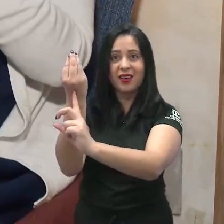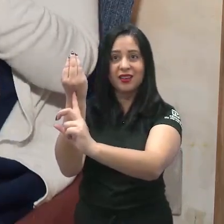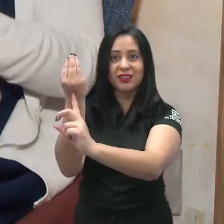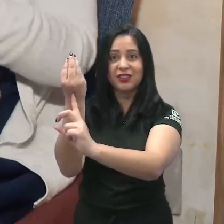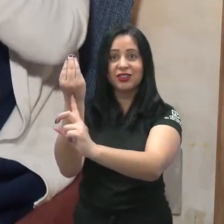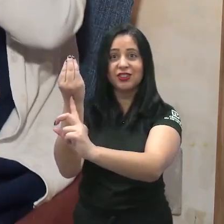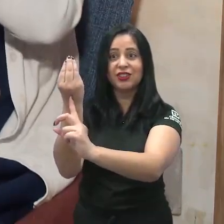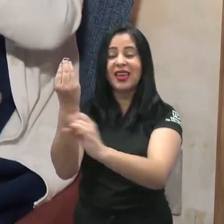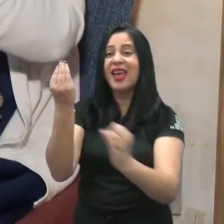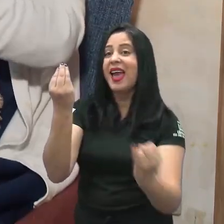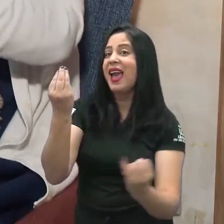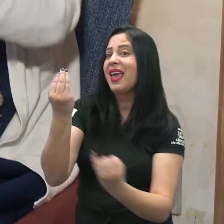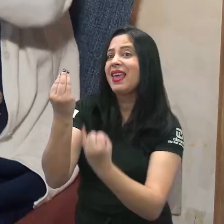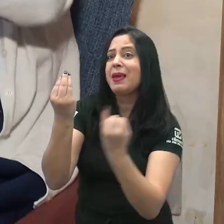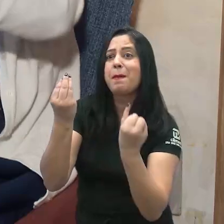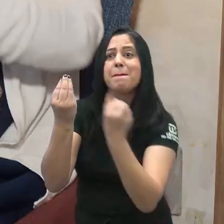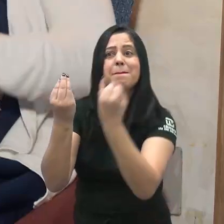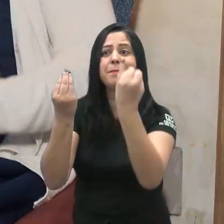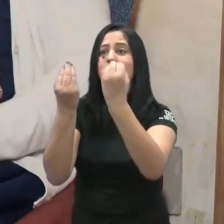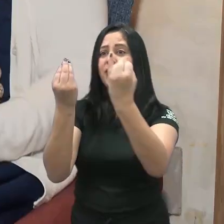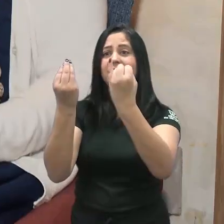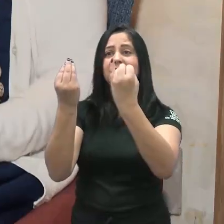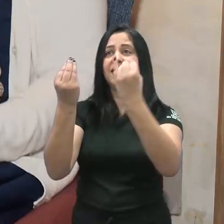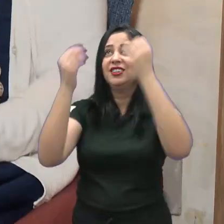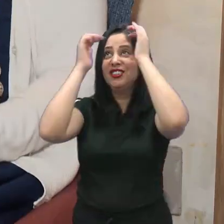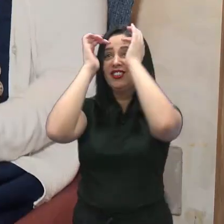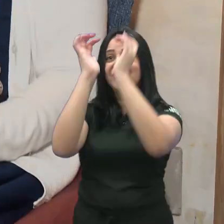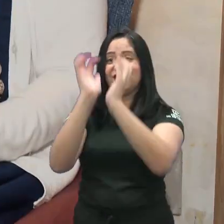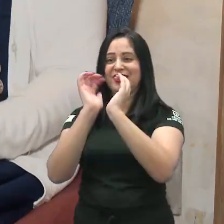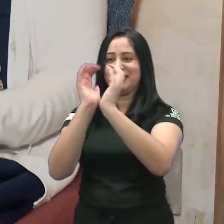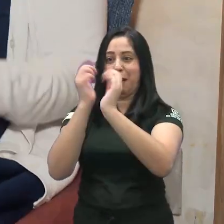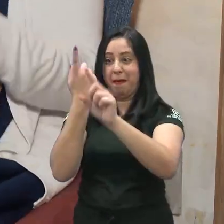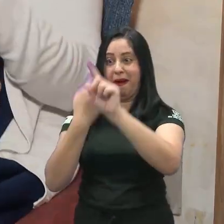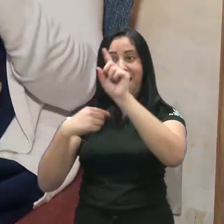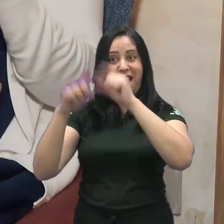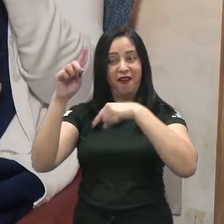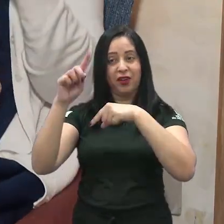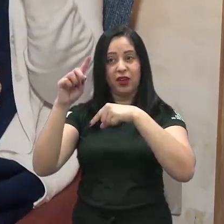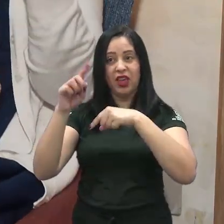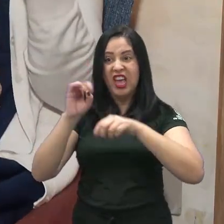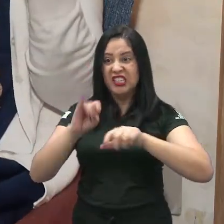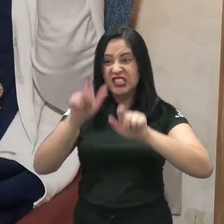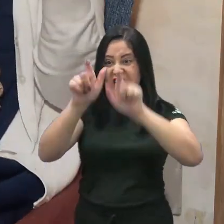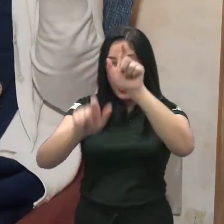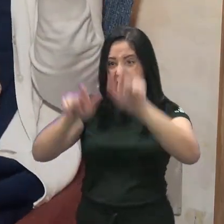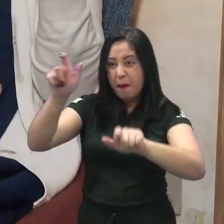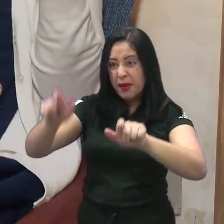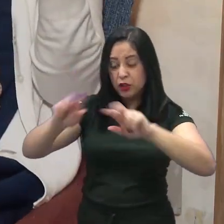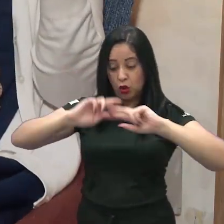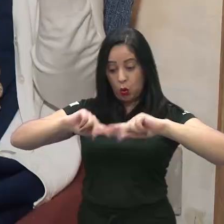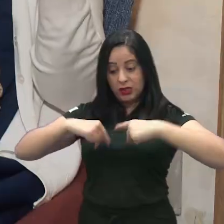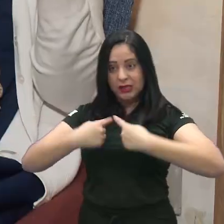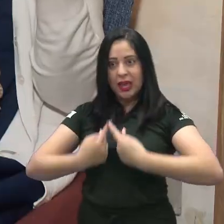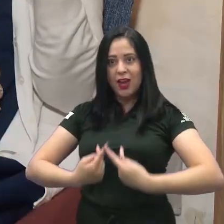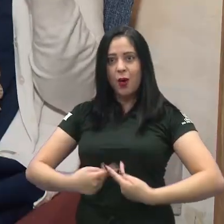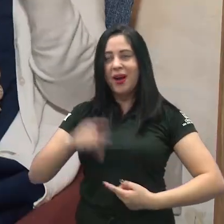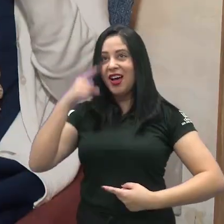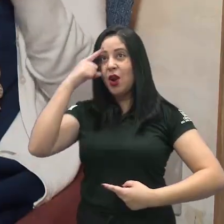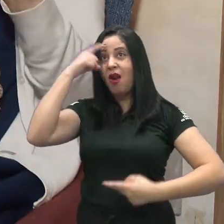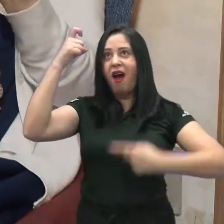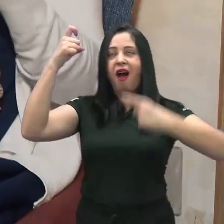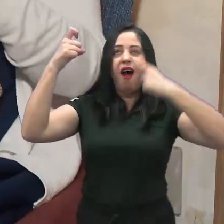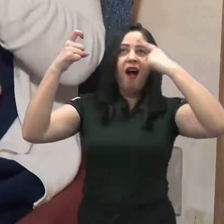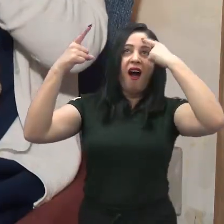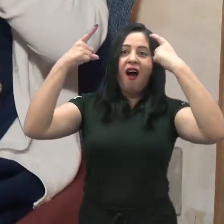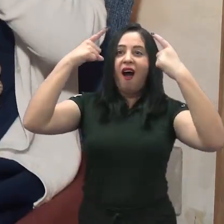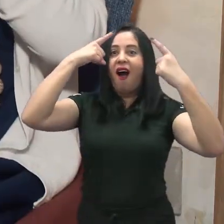é fundamental para o psiquismo humano. Um ser humano que cria, ele é capaz de,